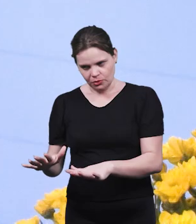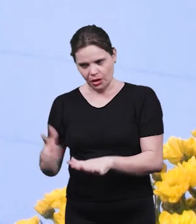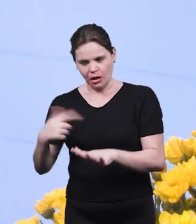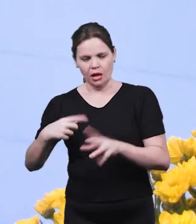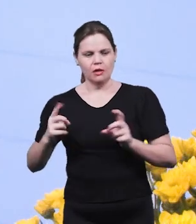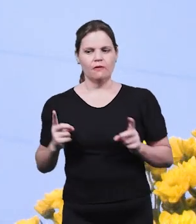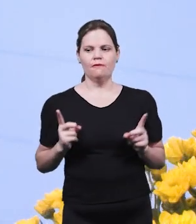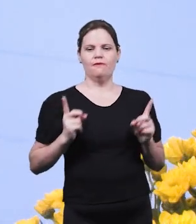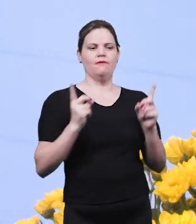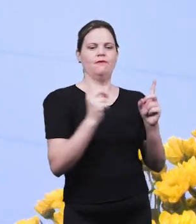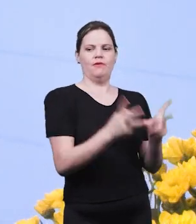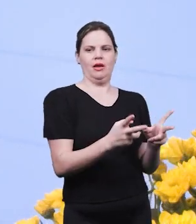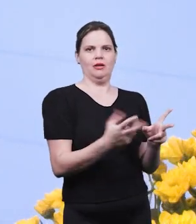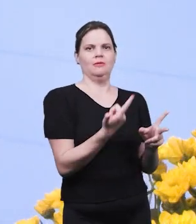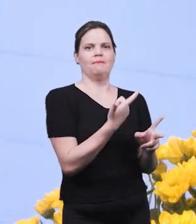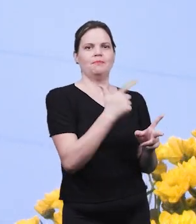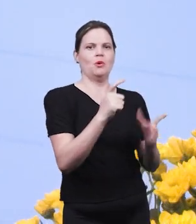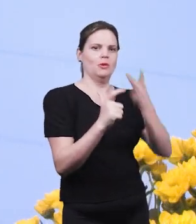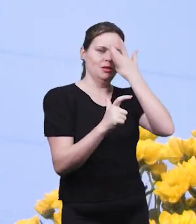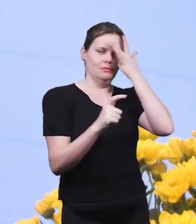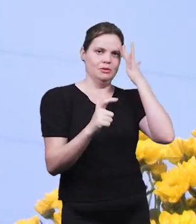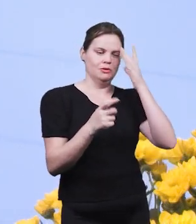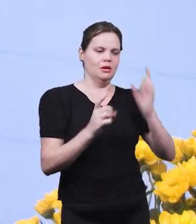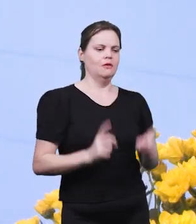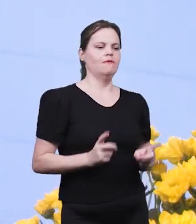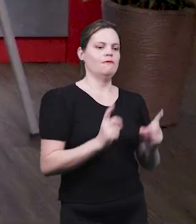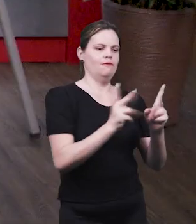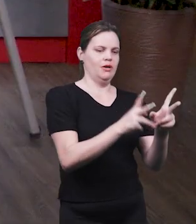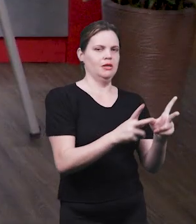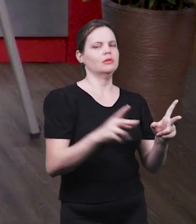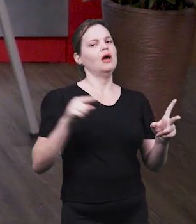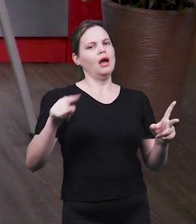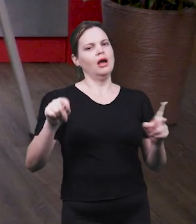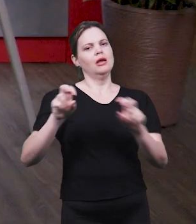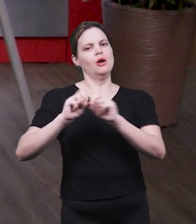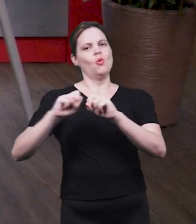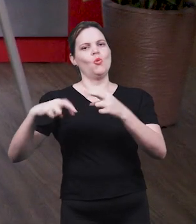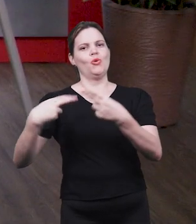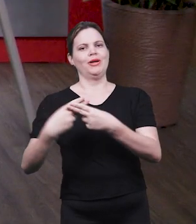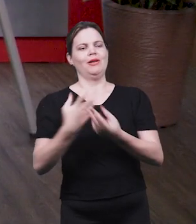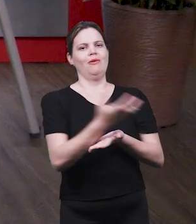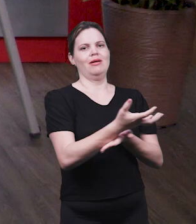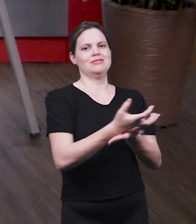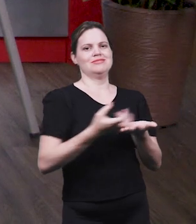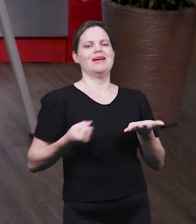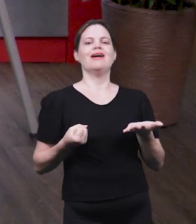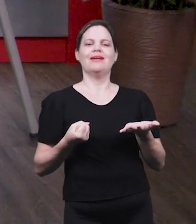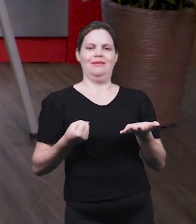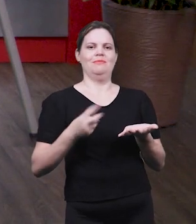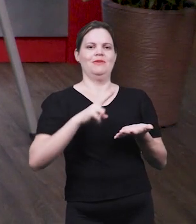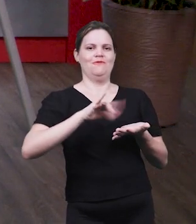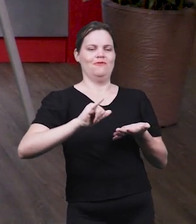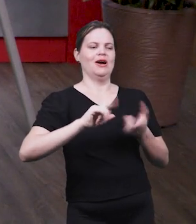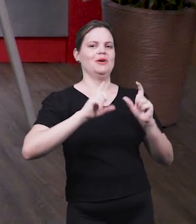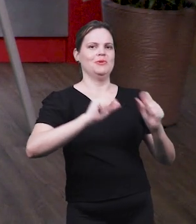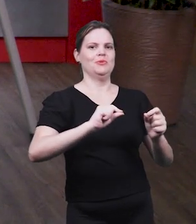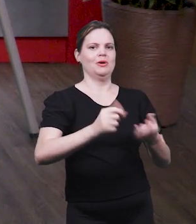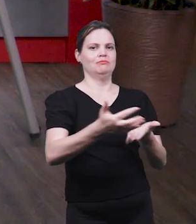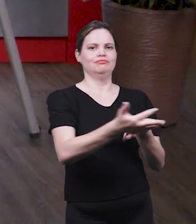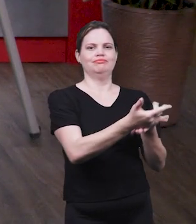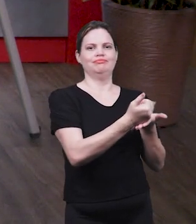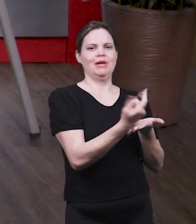então a União, e essa é a natureza do laudêmio. Correto. A União recebe desta venda,